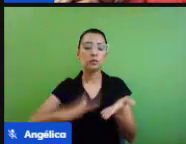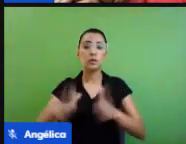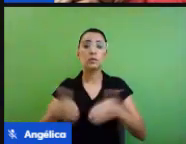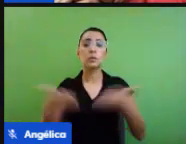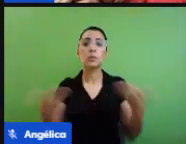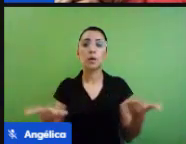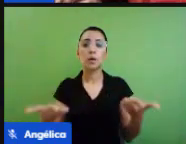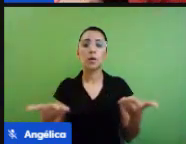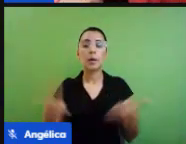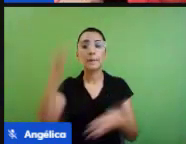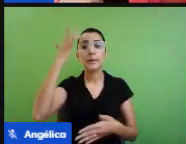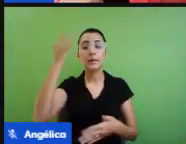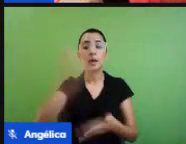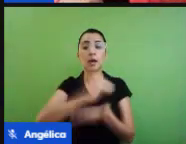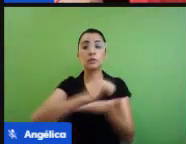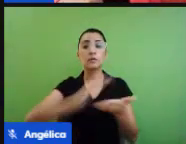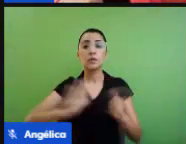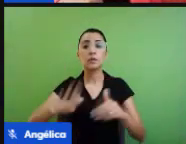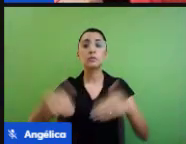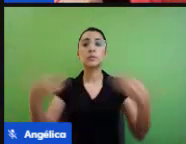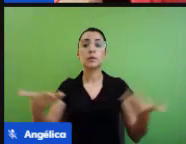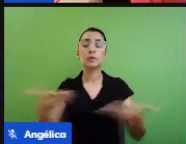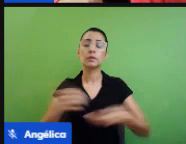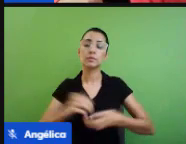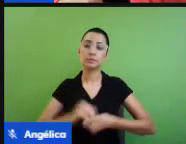amanhã? Próximo, por gentileza.